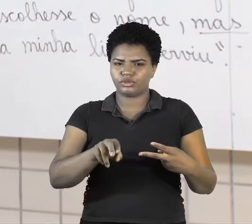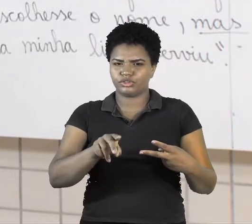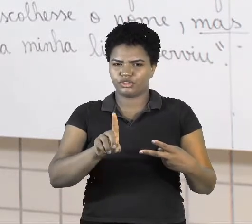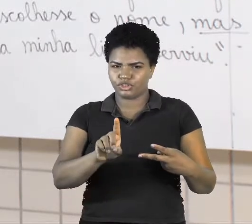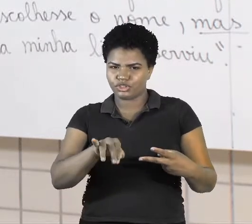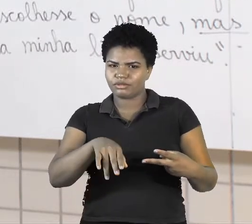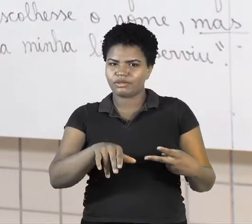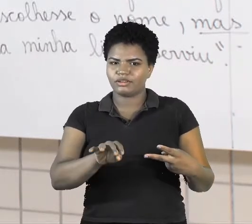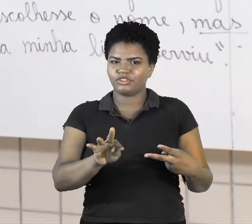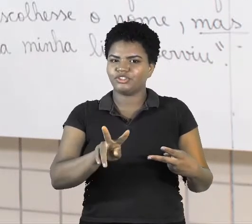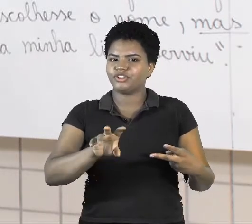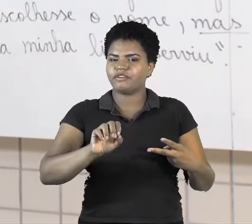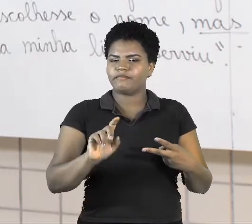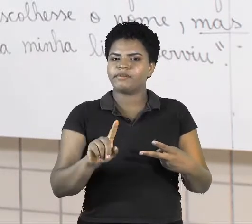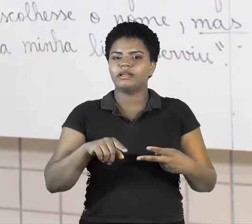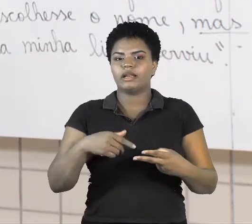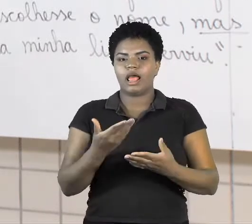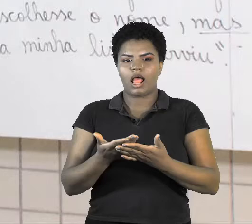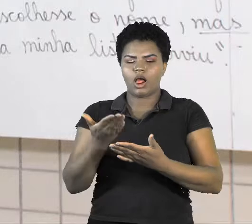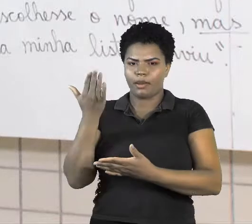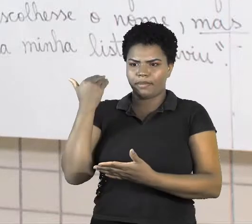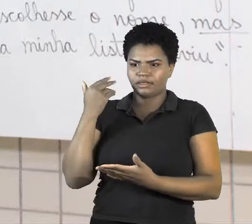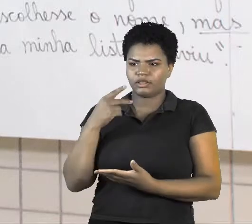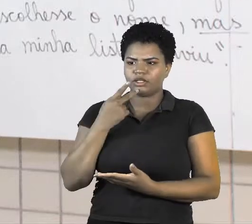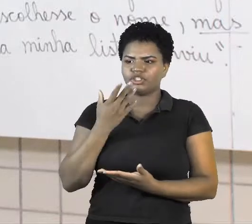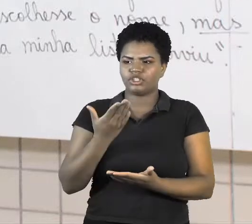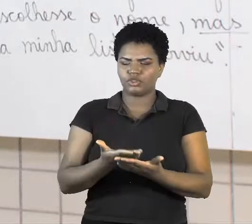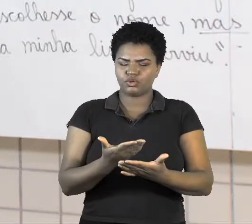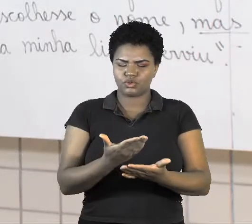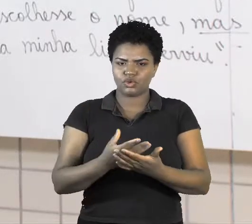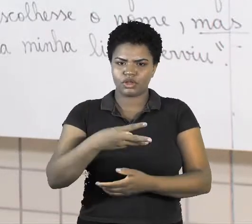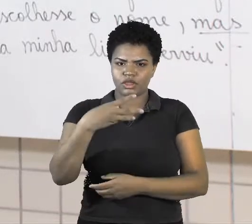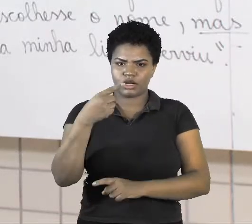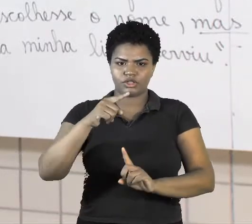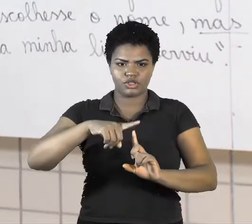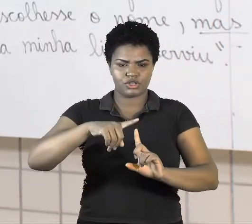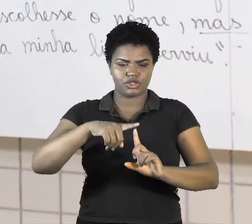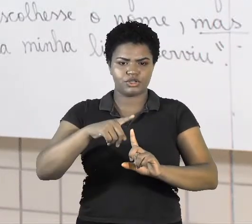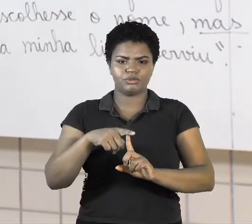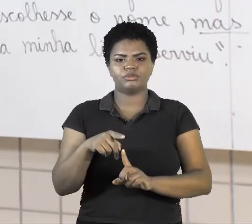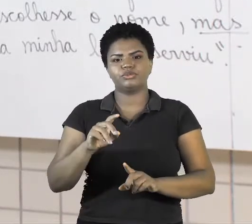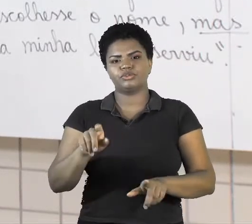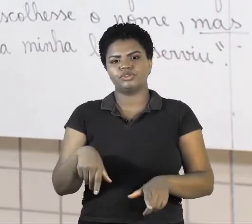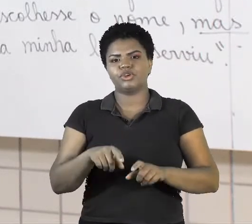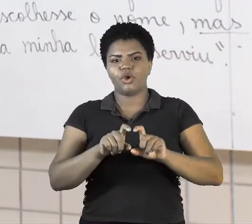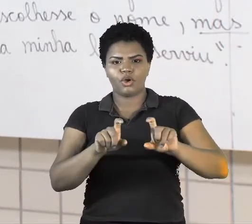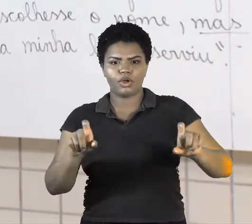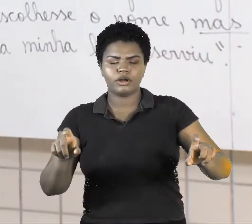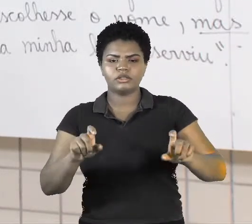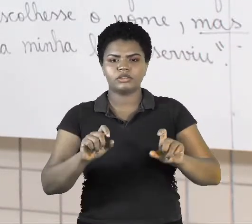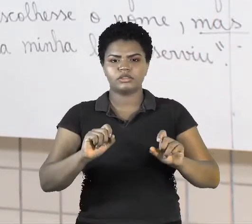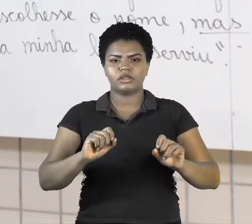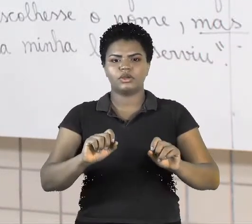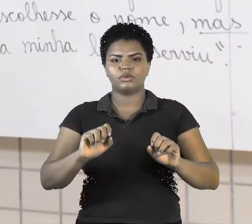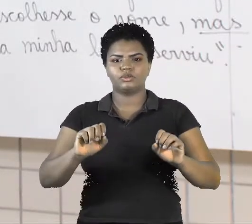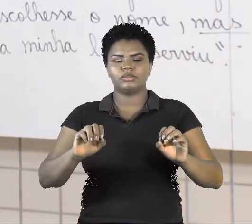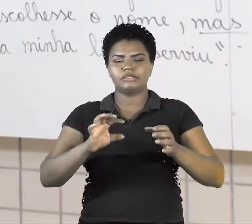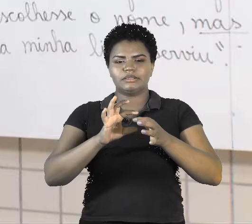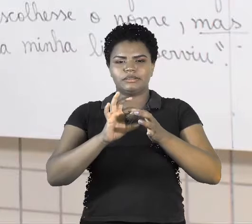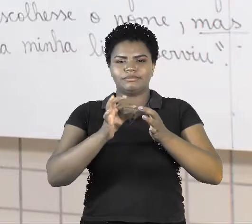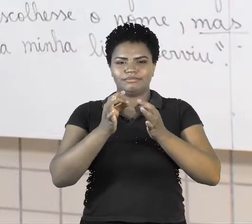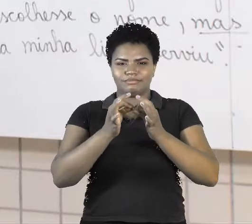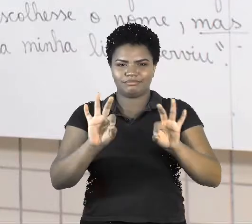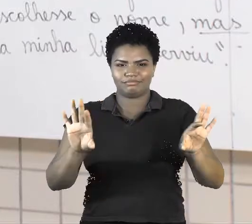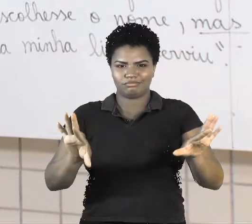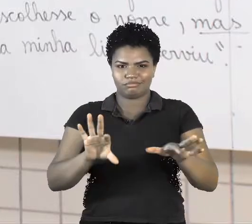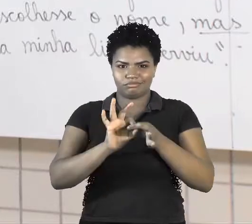já estudamos os 3 tipos de orações subordinadas. E quando nós estudamos as orações subordinadas, nós